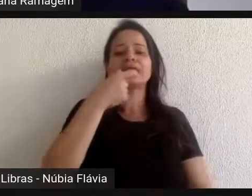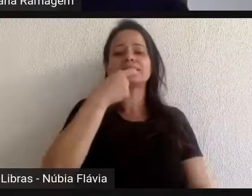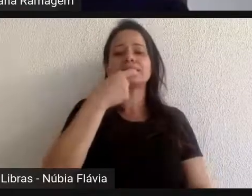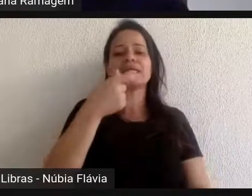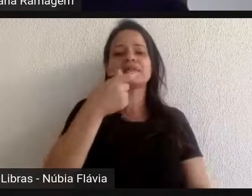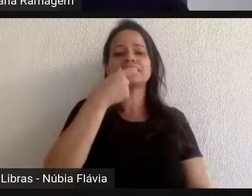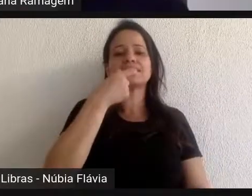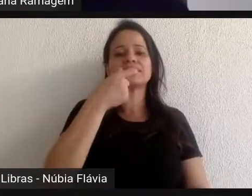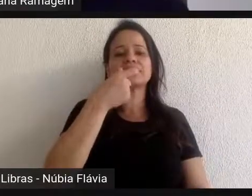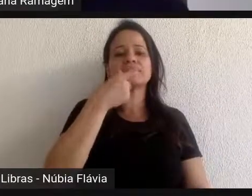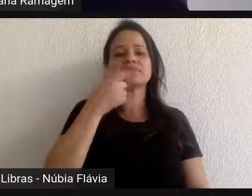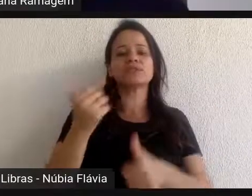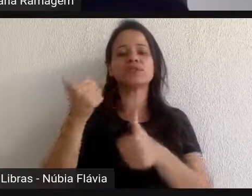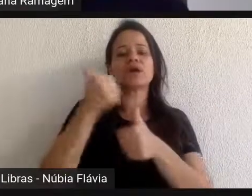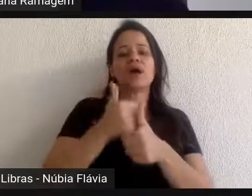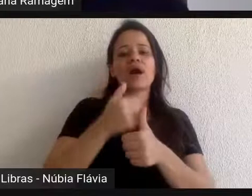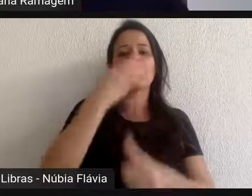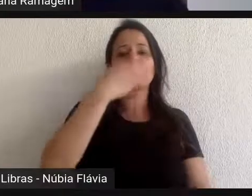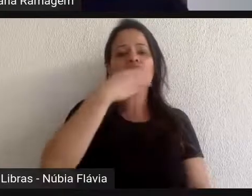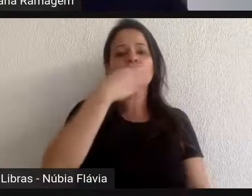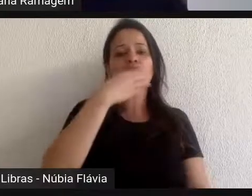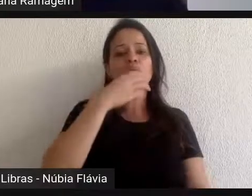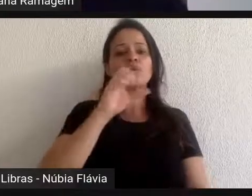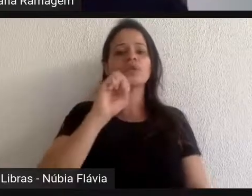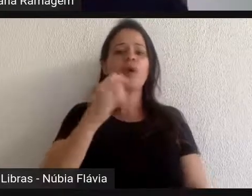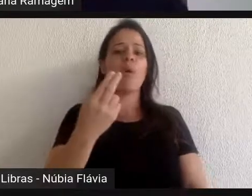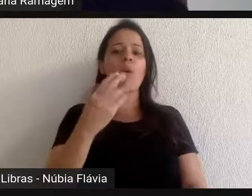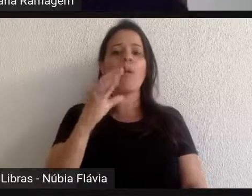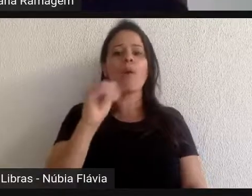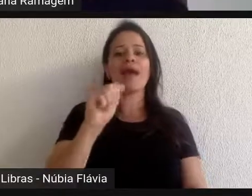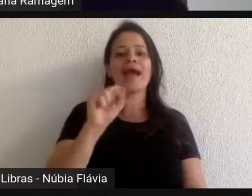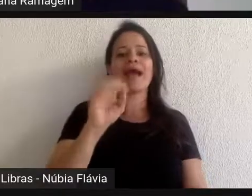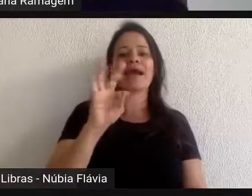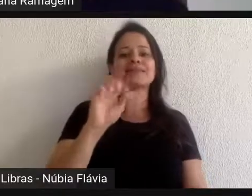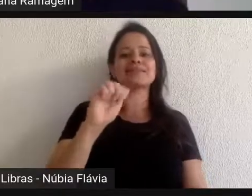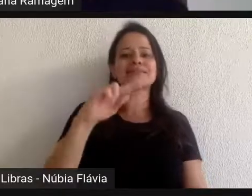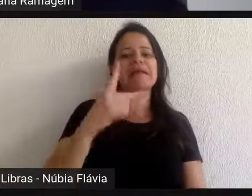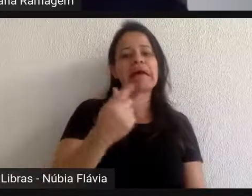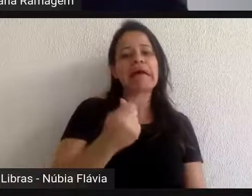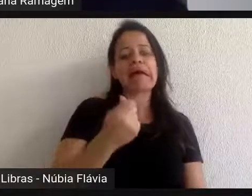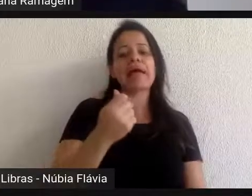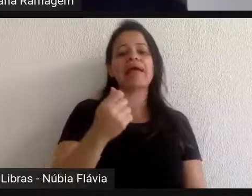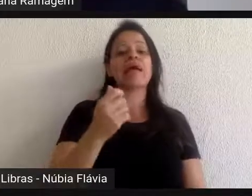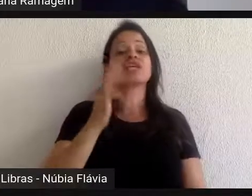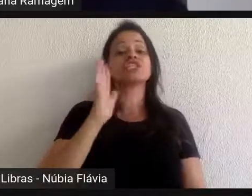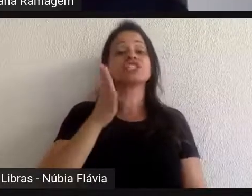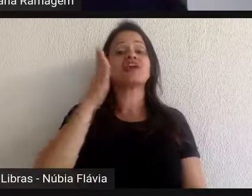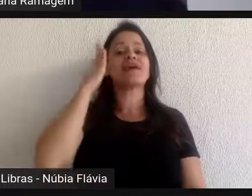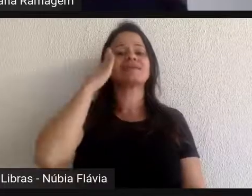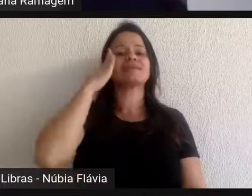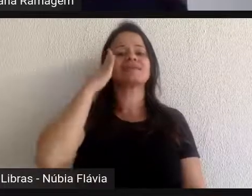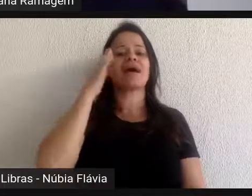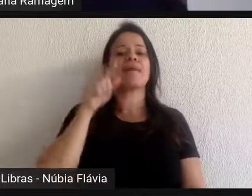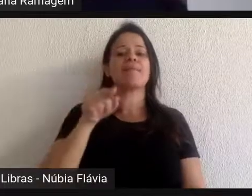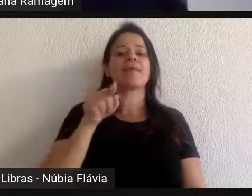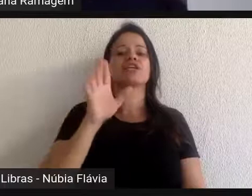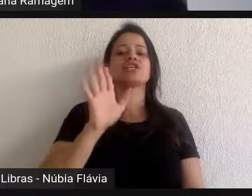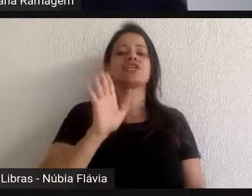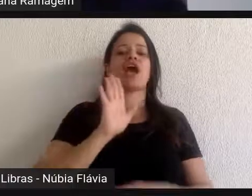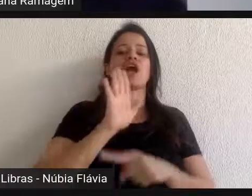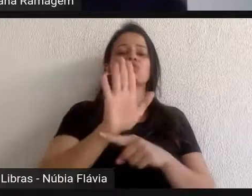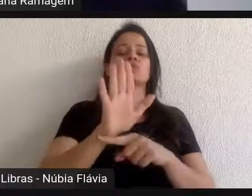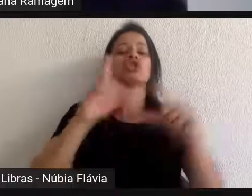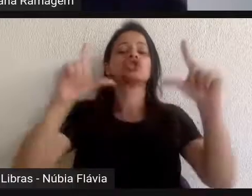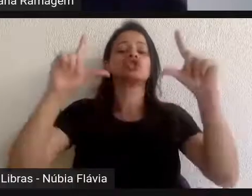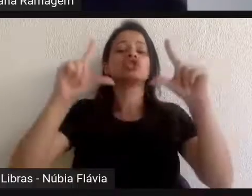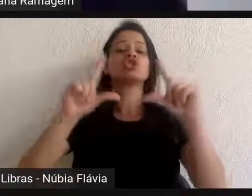da tarde por uma fruta ou uma castanha, né, muitas vezes já é suficiente para reduzir a inflamação